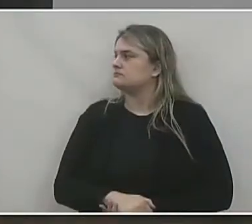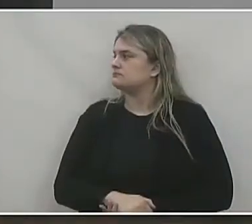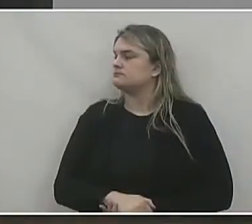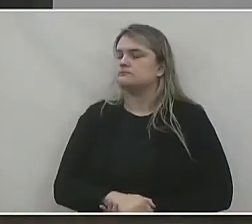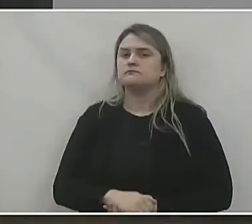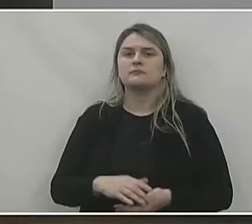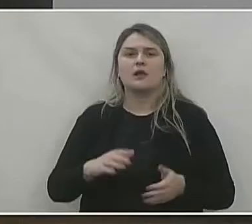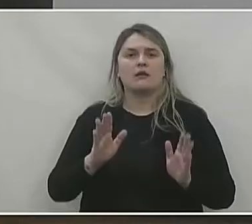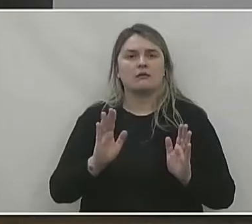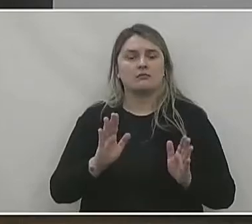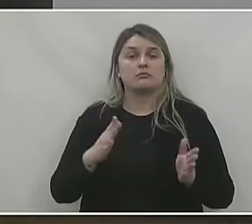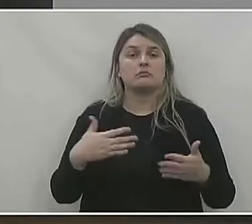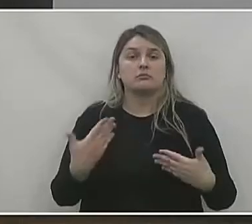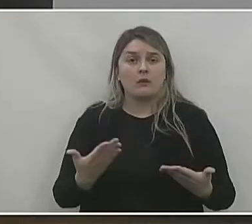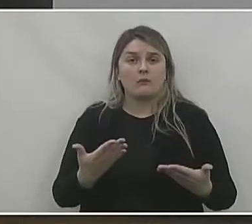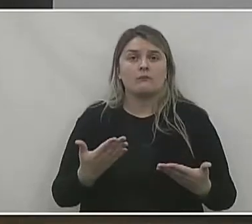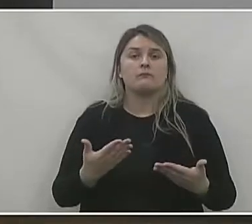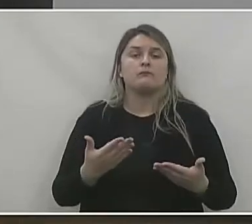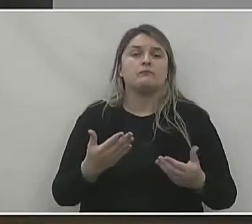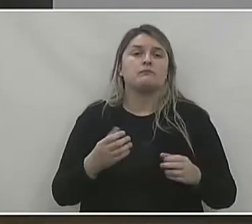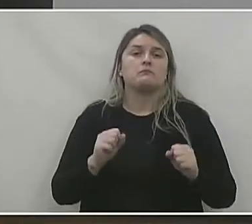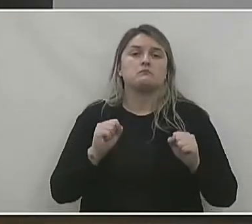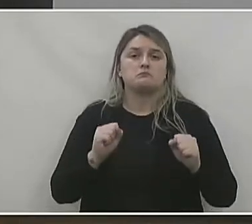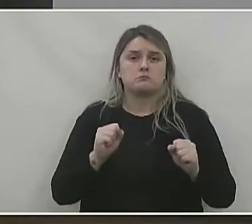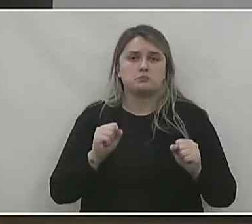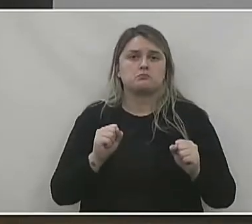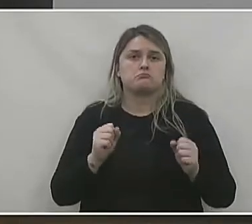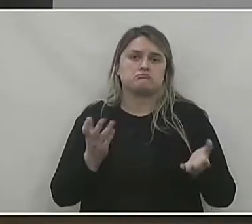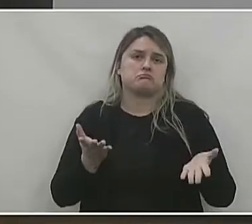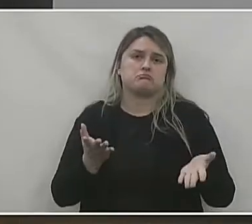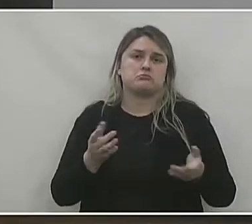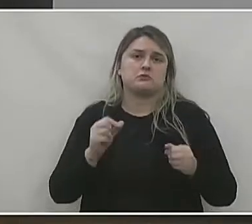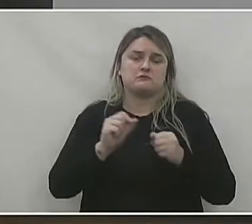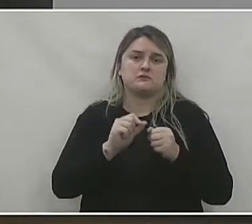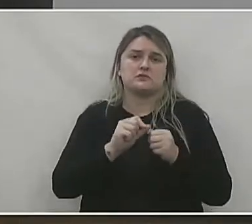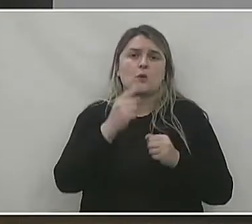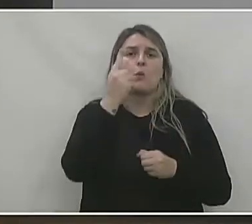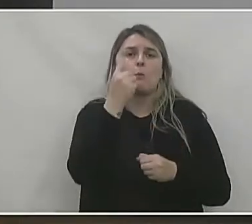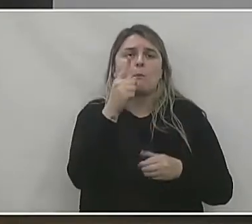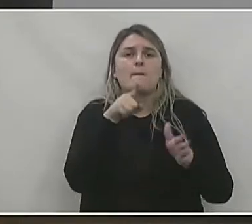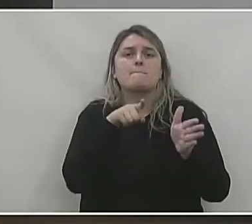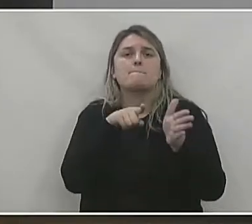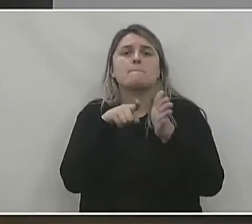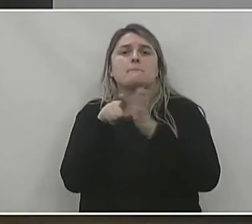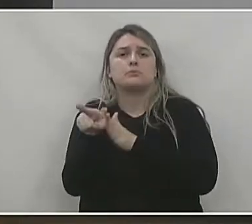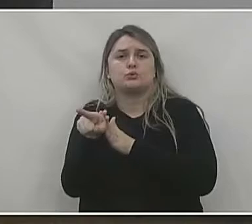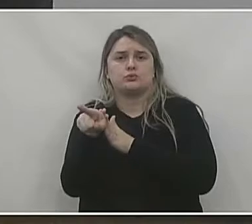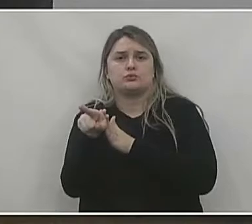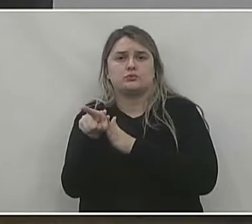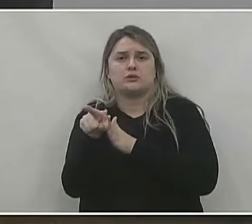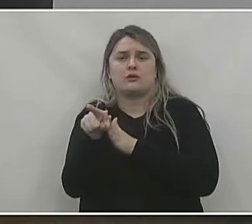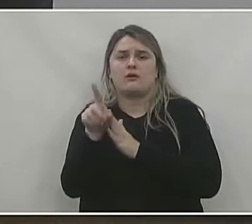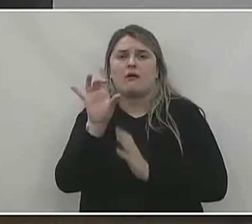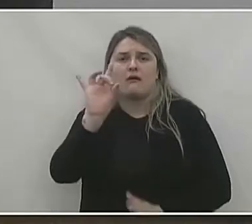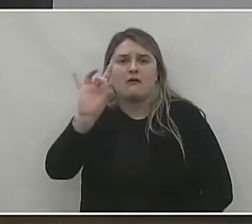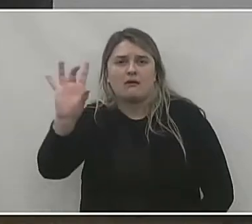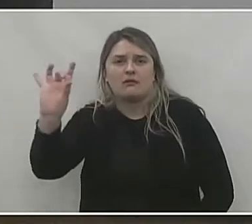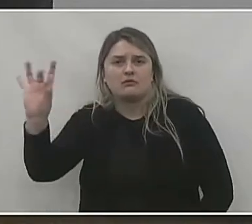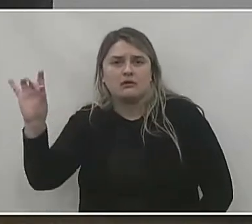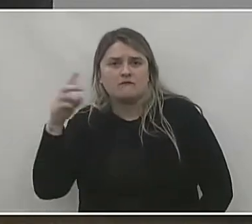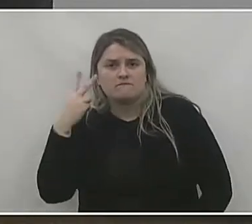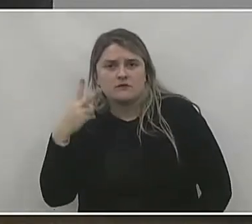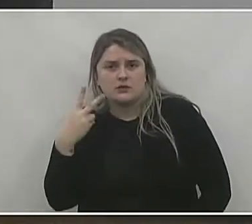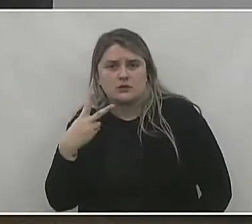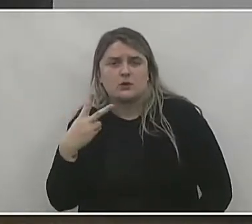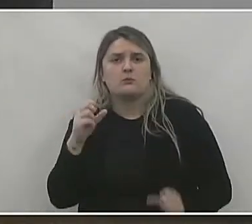Sim, então deixamos definido que será feito uma pergunta por cada vereador,